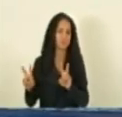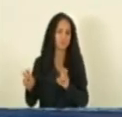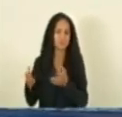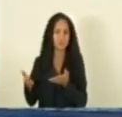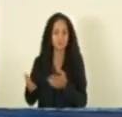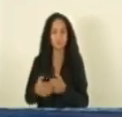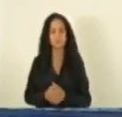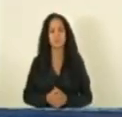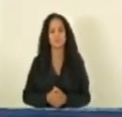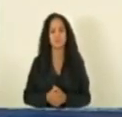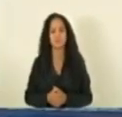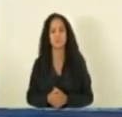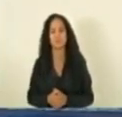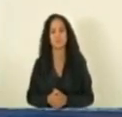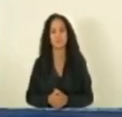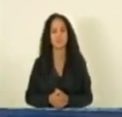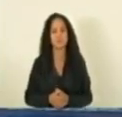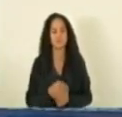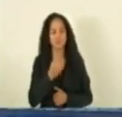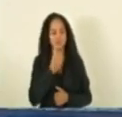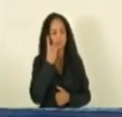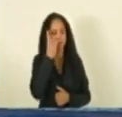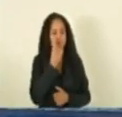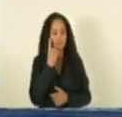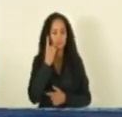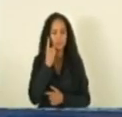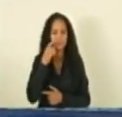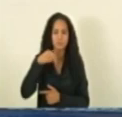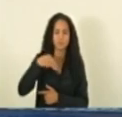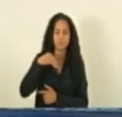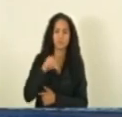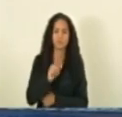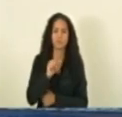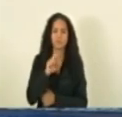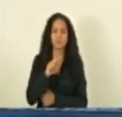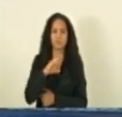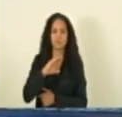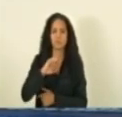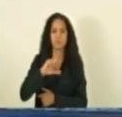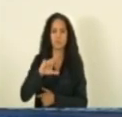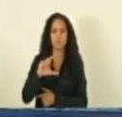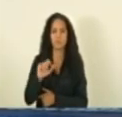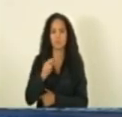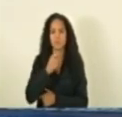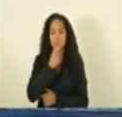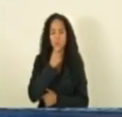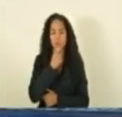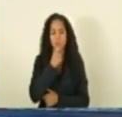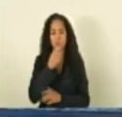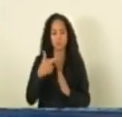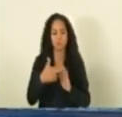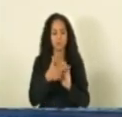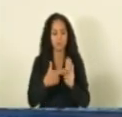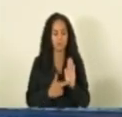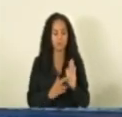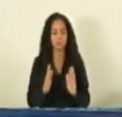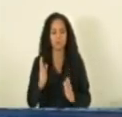matéria. Deputado Marcelo Santos, ele ainda está com o